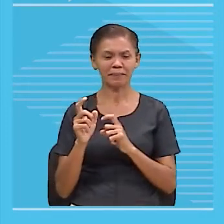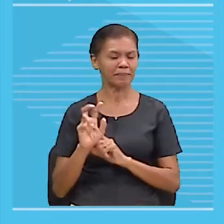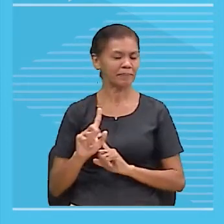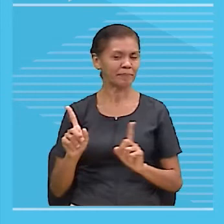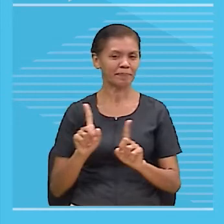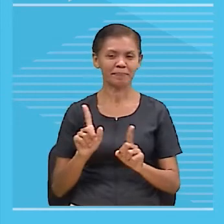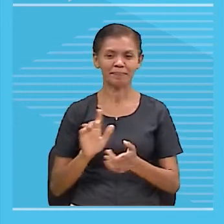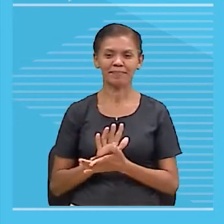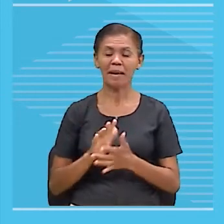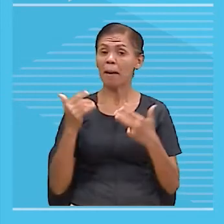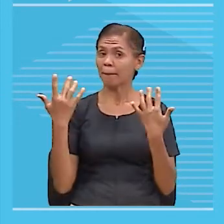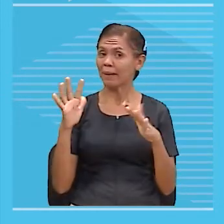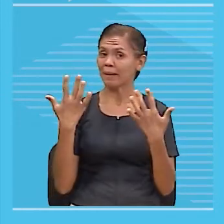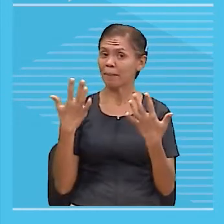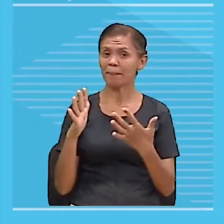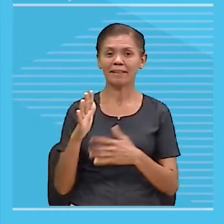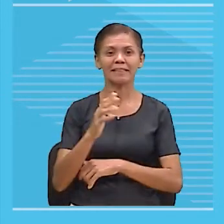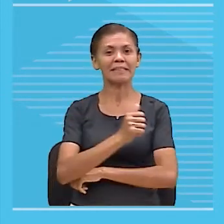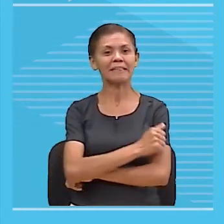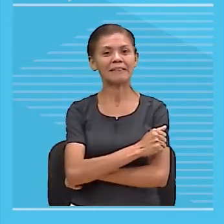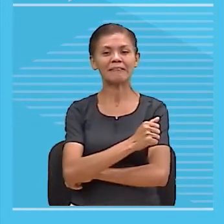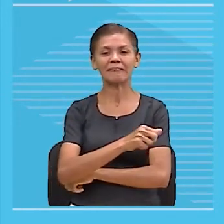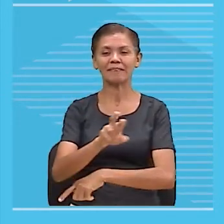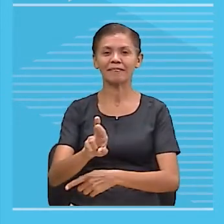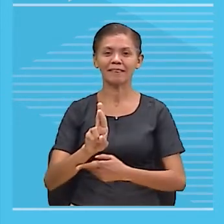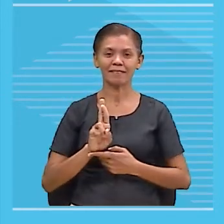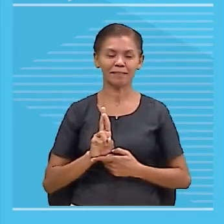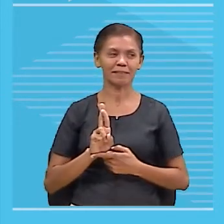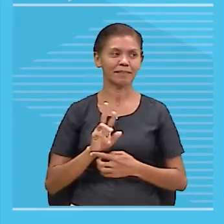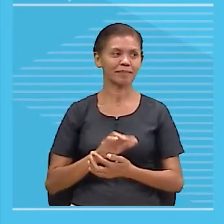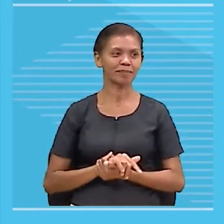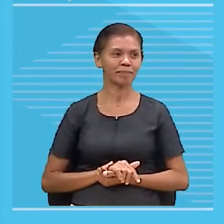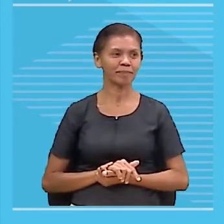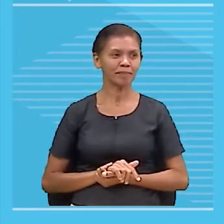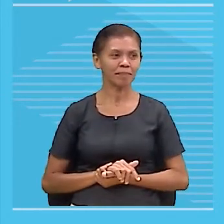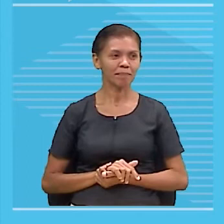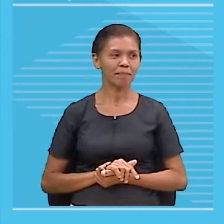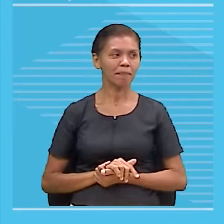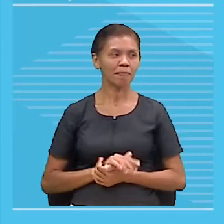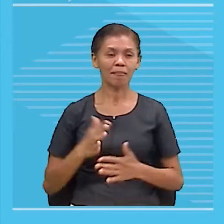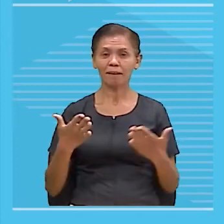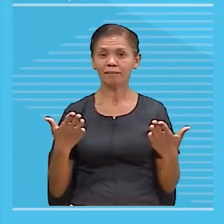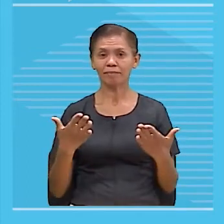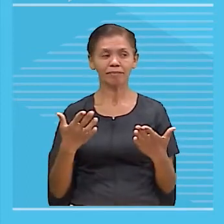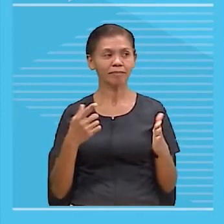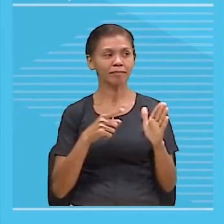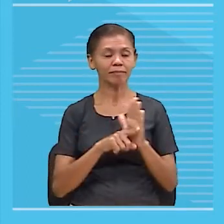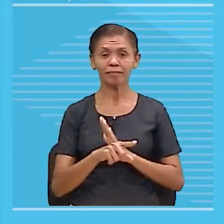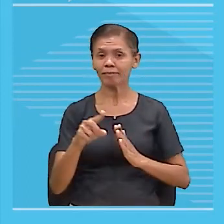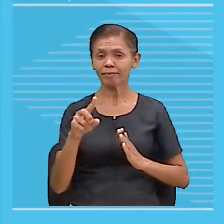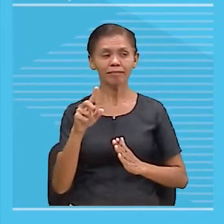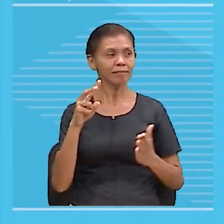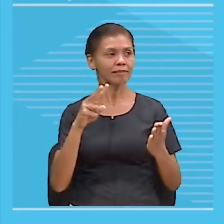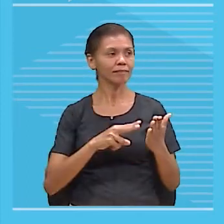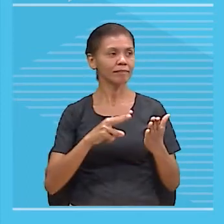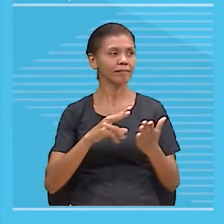à galerinha que respondeu. Vamos interpretar a questão para verificar que realmente dá letra E. Olha aí.